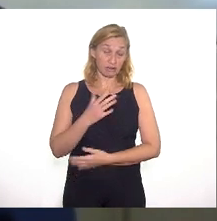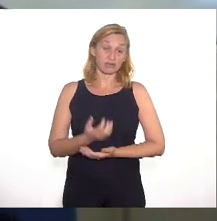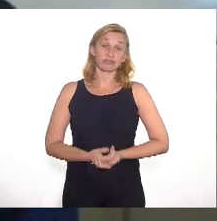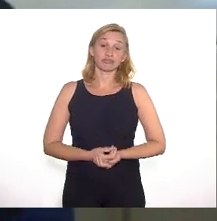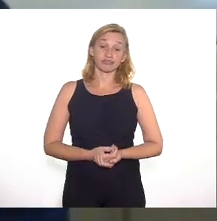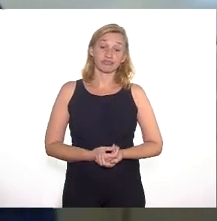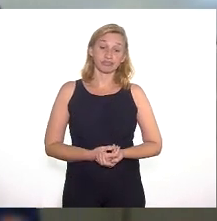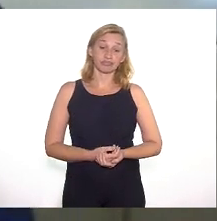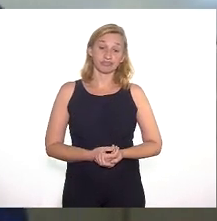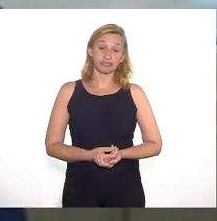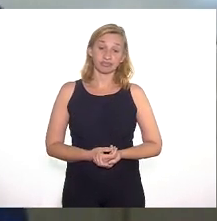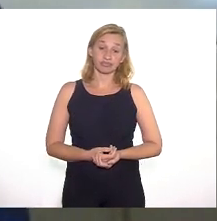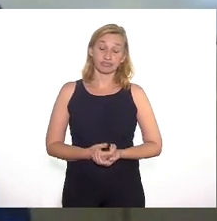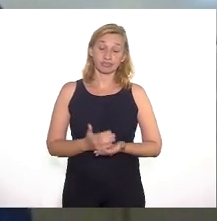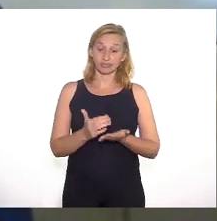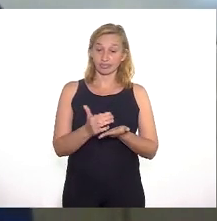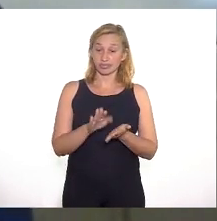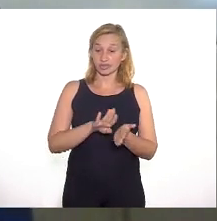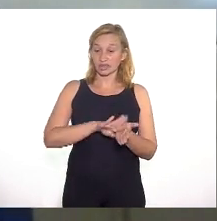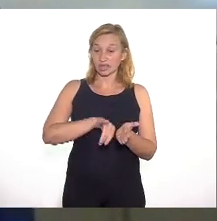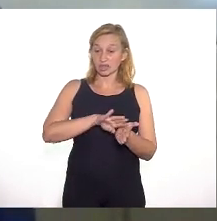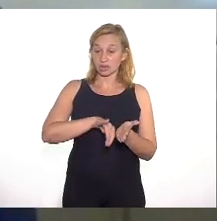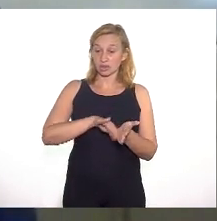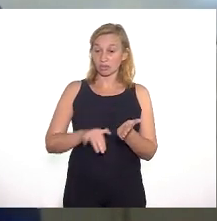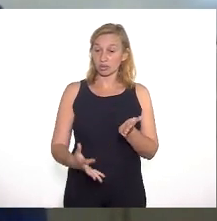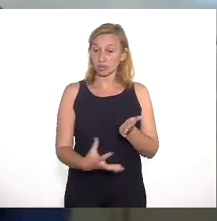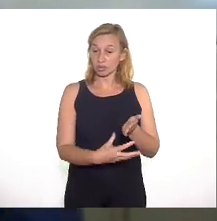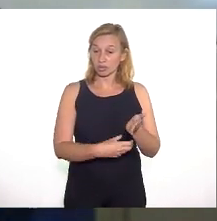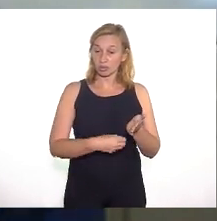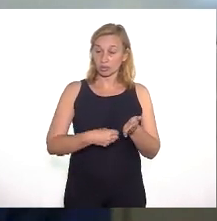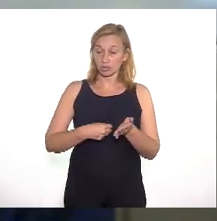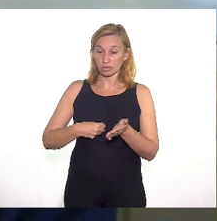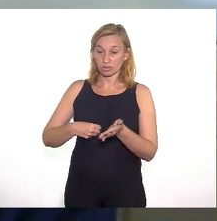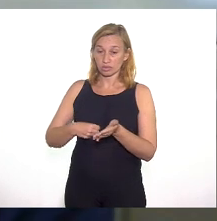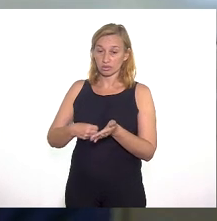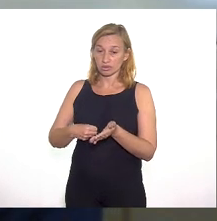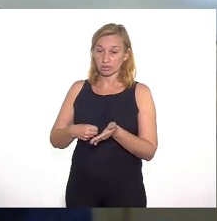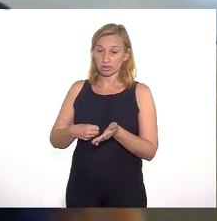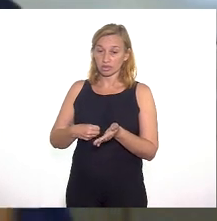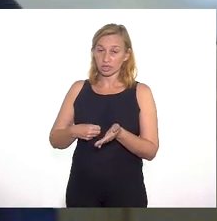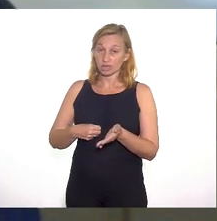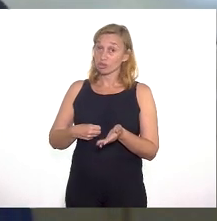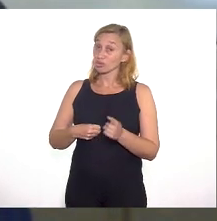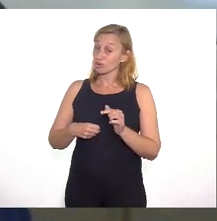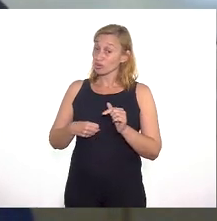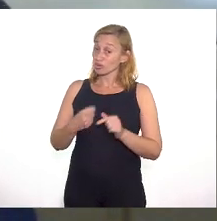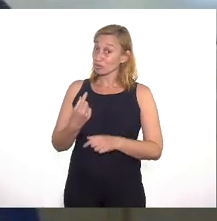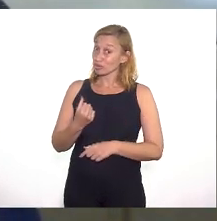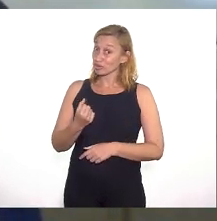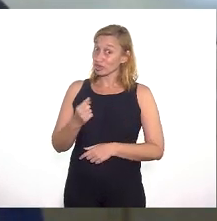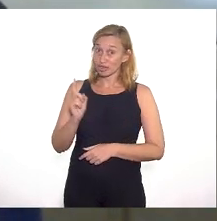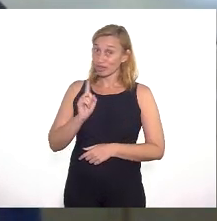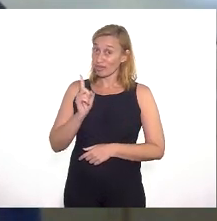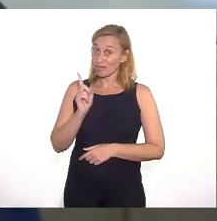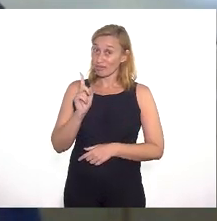gerindo as sobras dos cartões, porque esse dinheiro não é privado, esse dinheiro